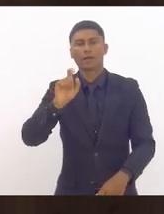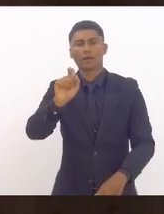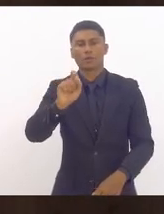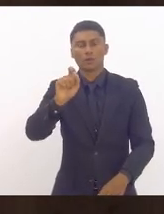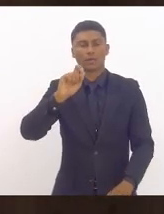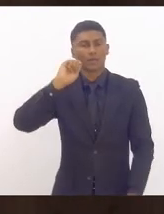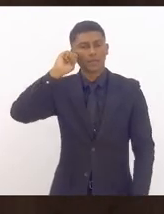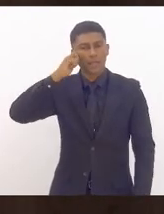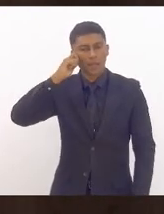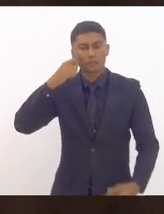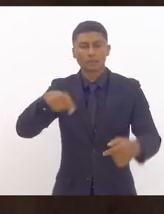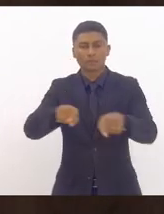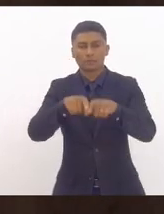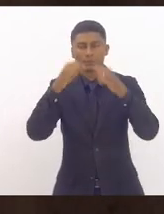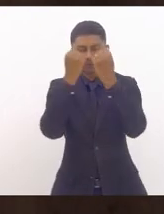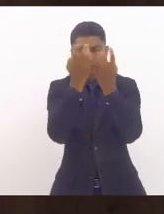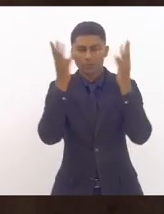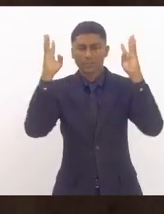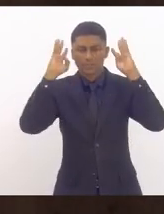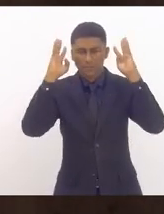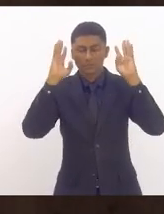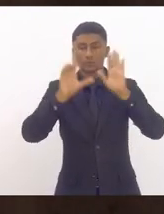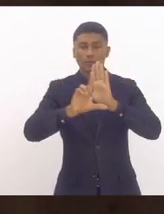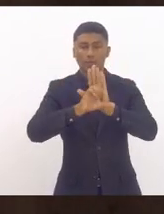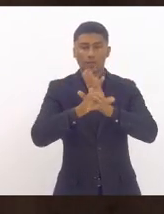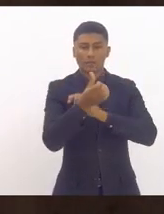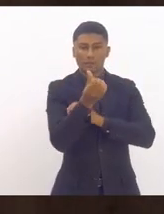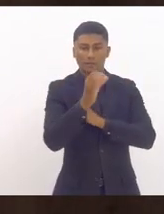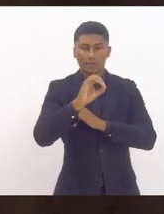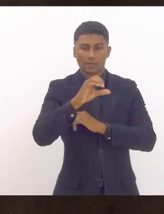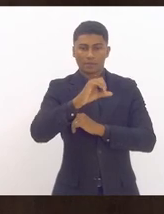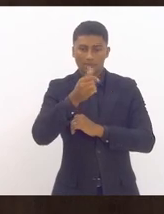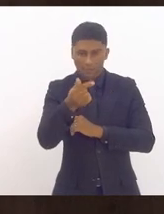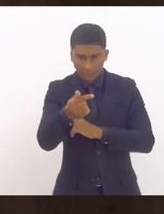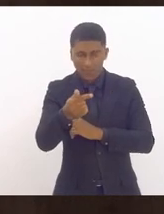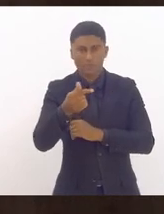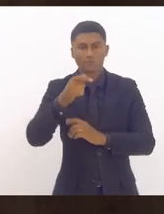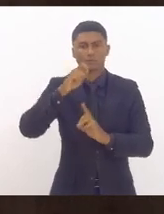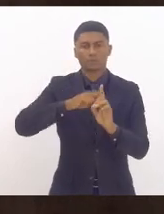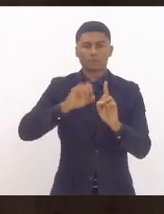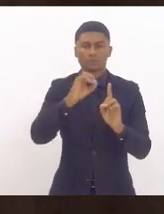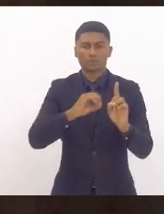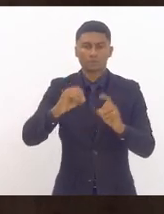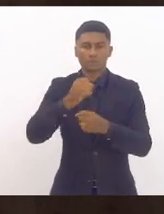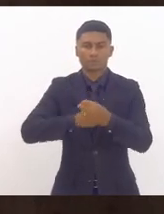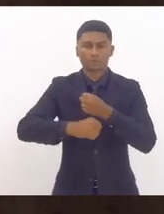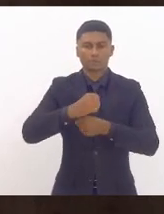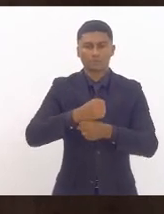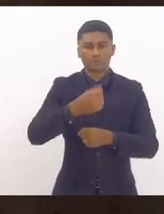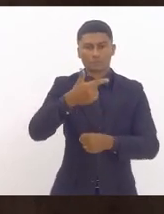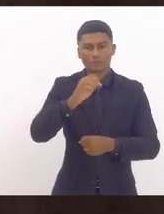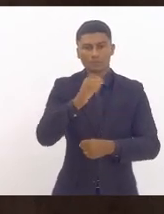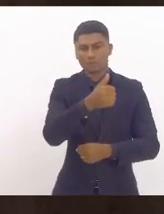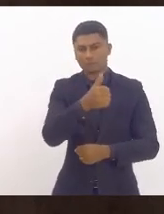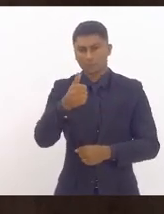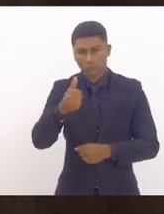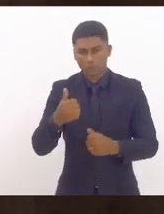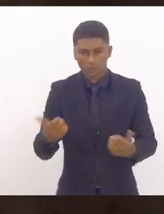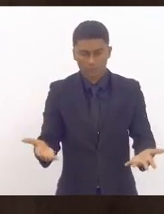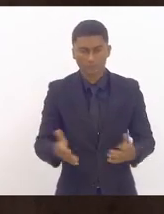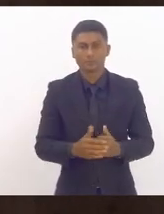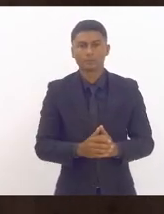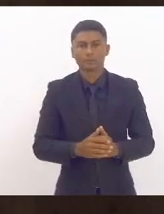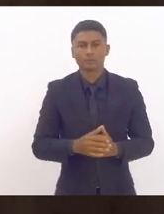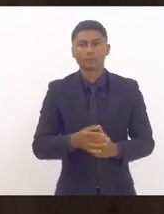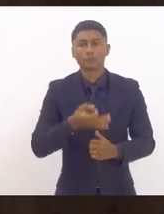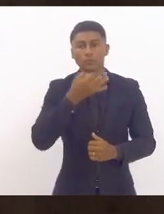e indígenas nos termos da Lei 6067 de outubro de 2011. Isso posto, meu